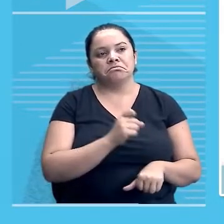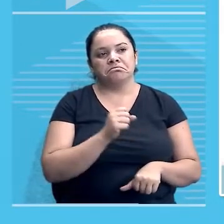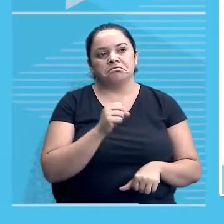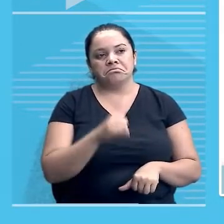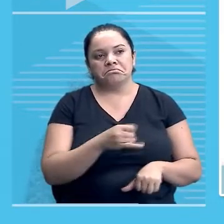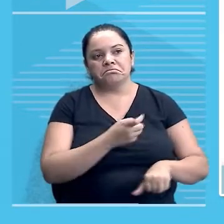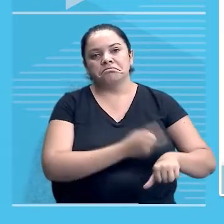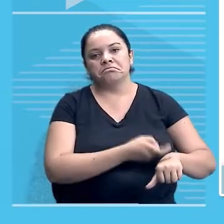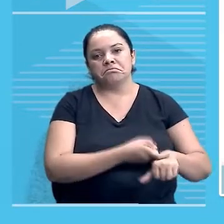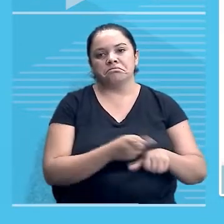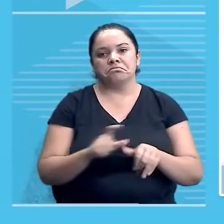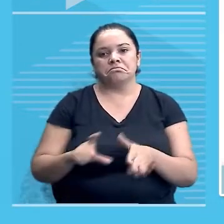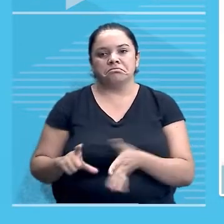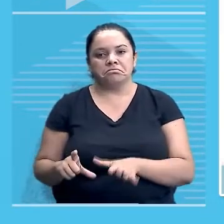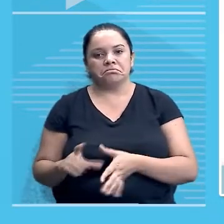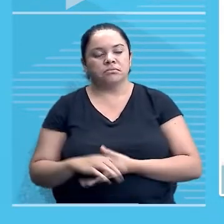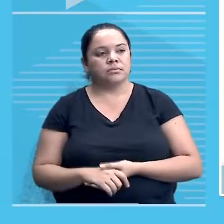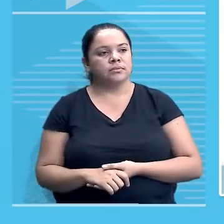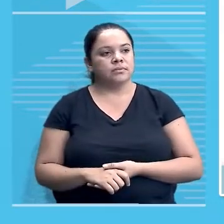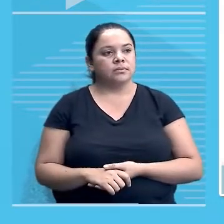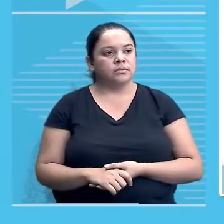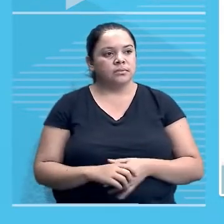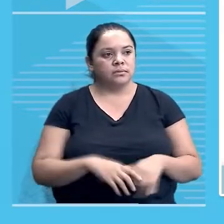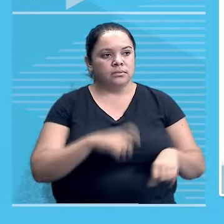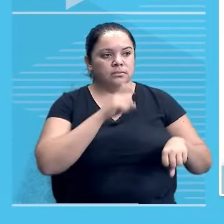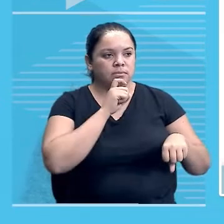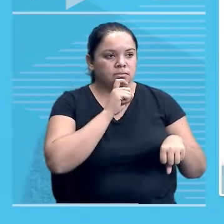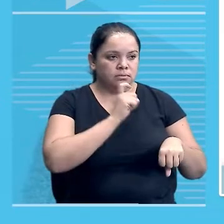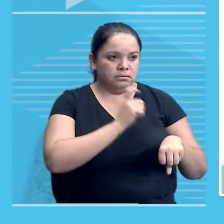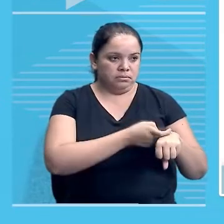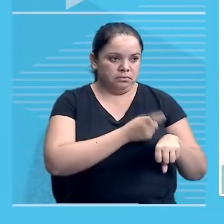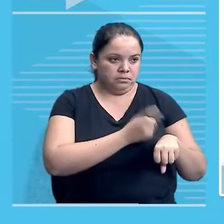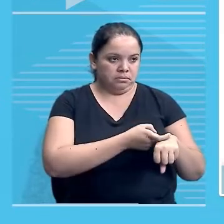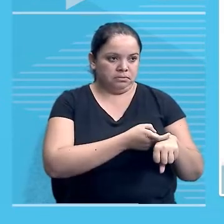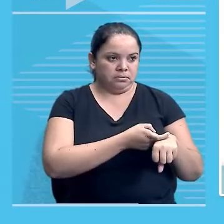Esse gelo que estava no estado sólido,